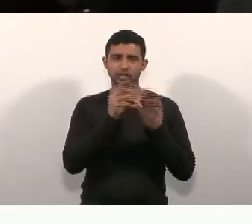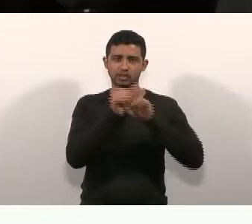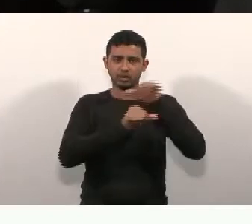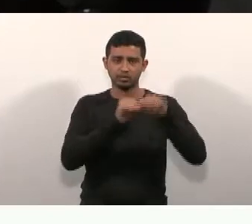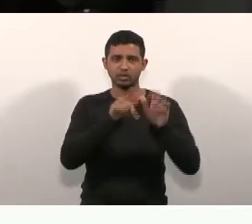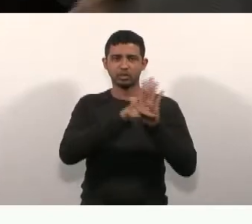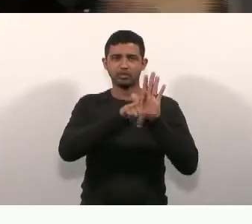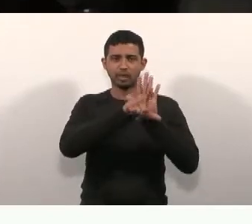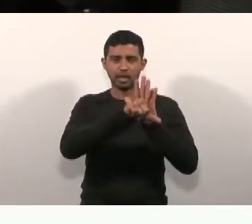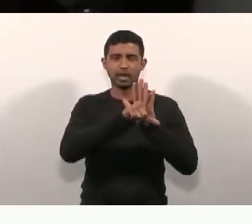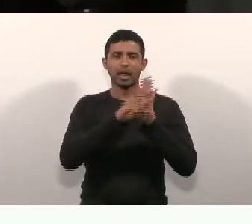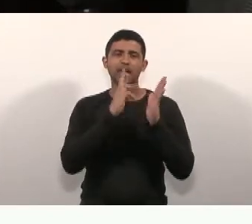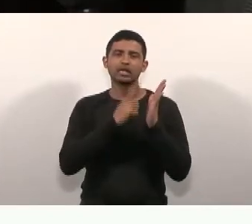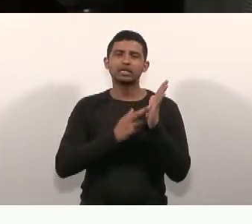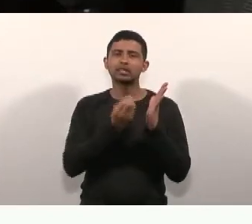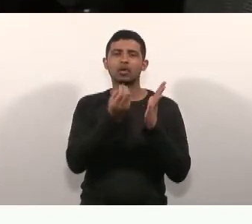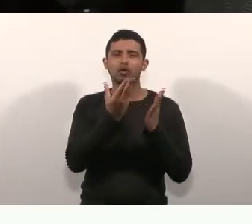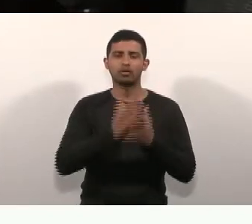seguinte redação: